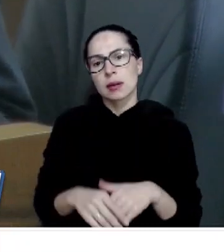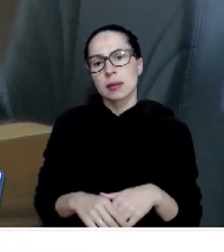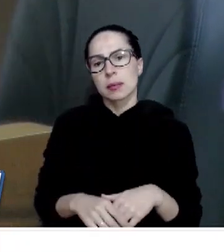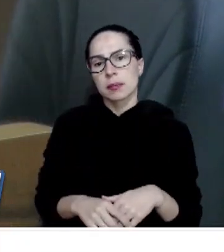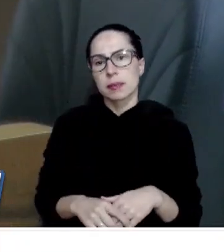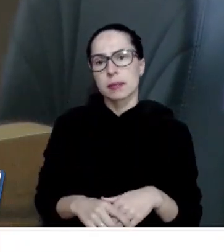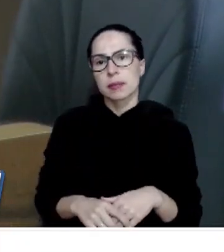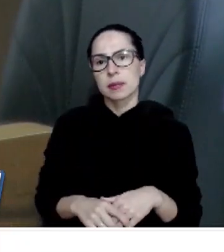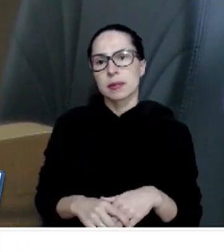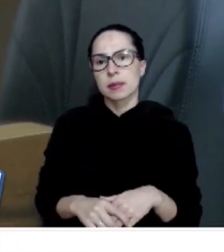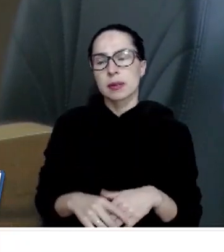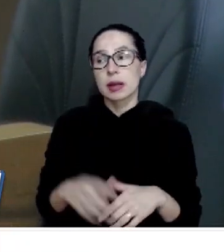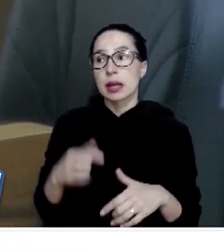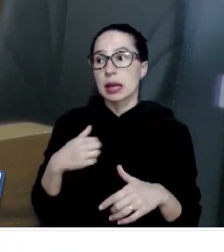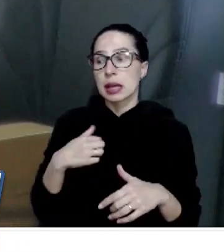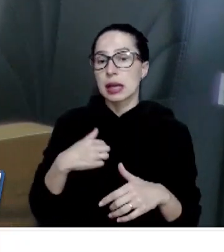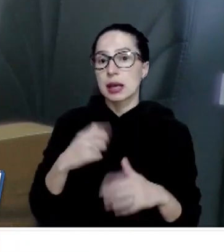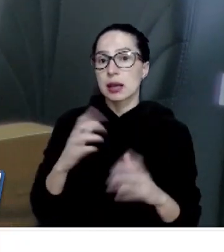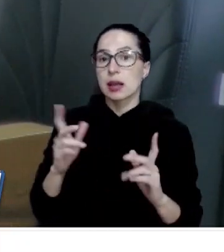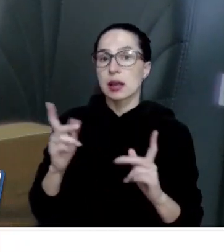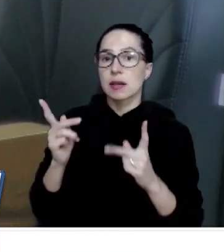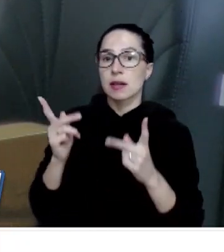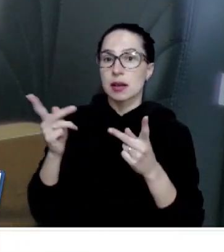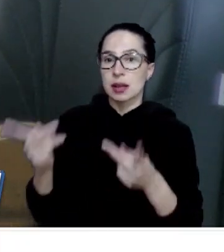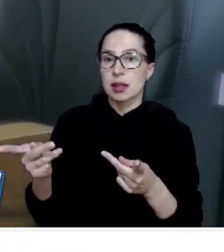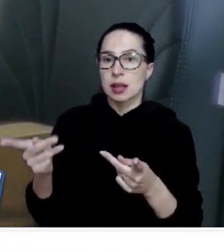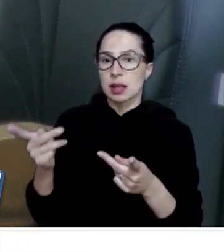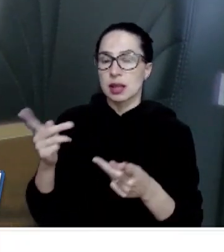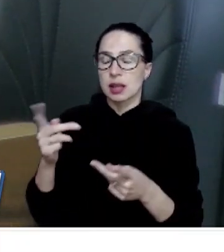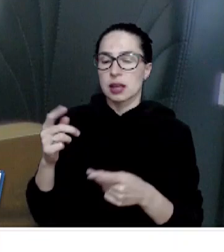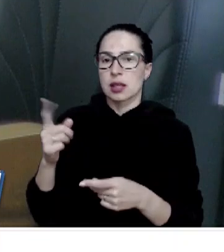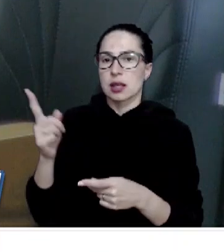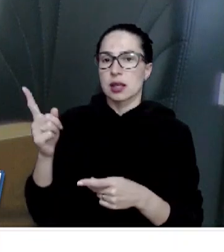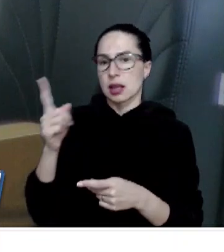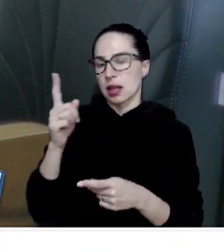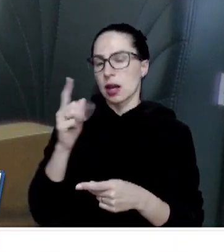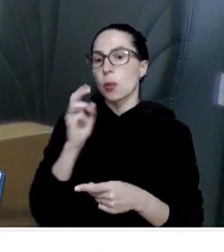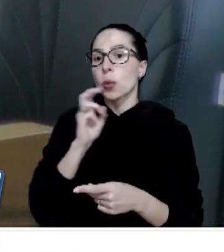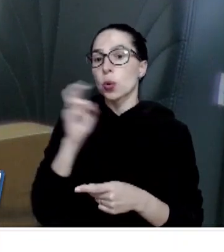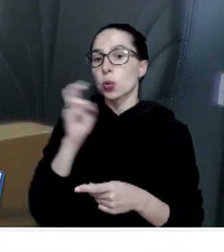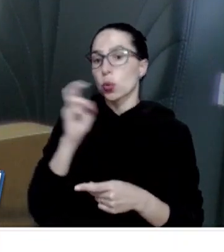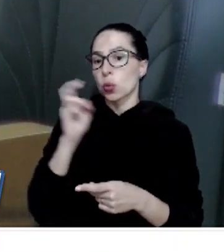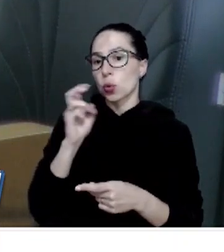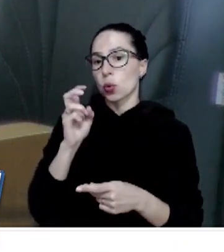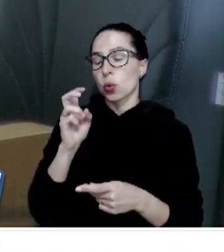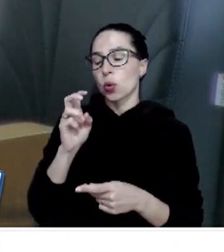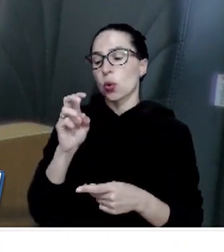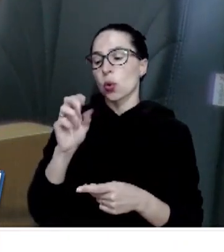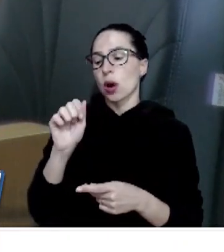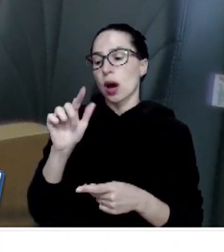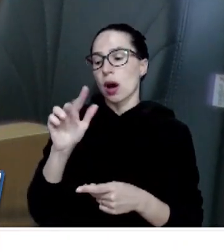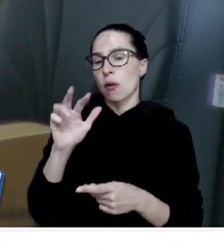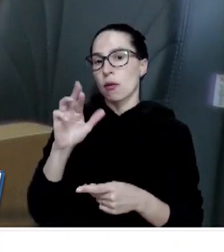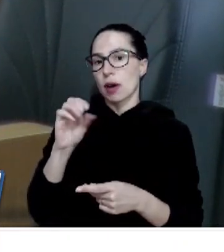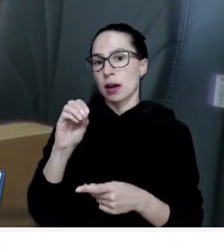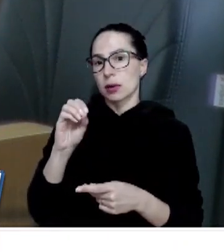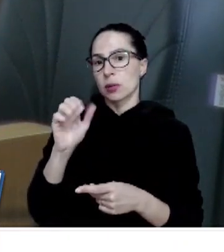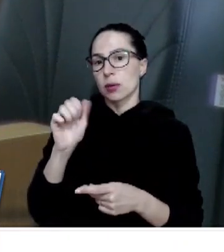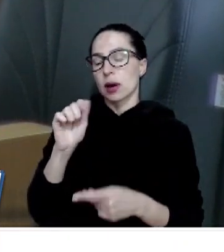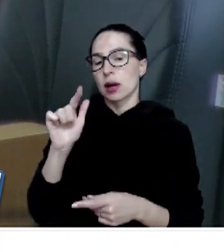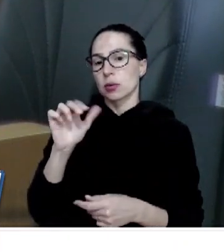em minhas visitas ao Dr. Álvaro Azus, à UPA do aeroporto e do Anitta.